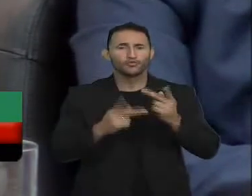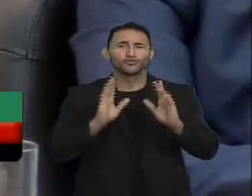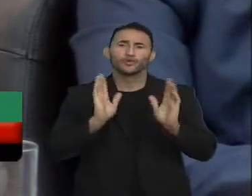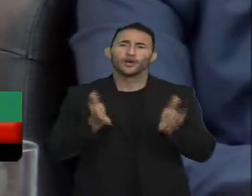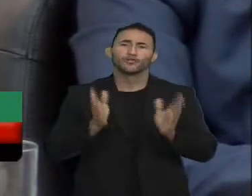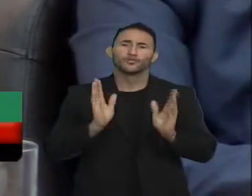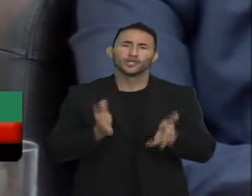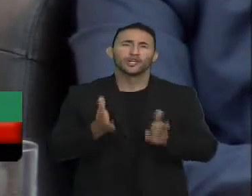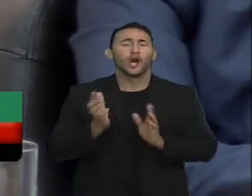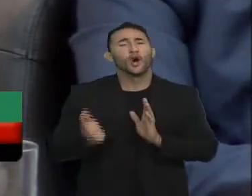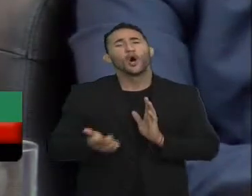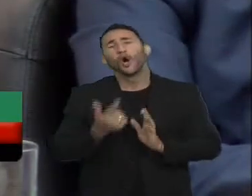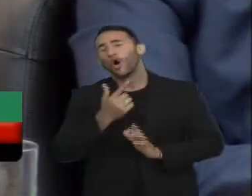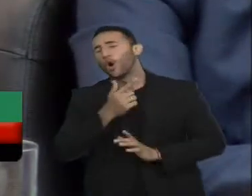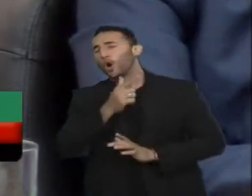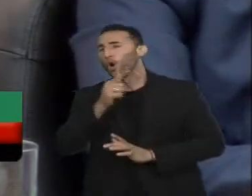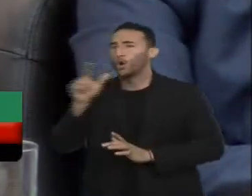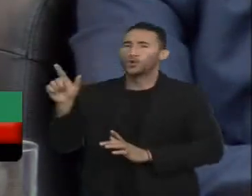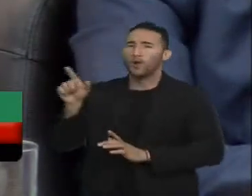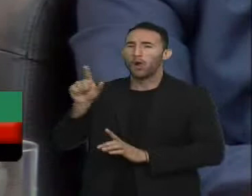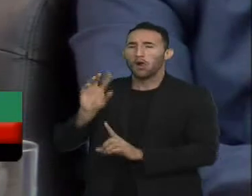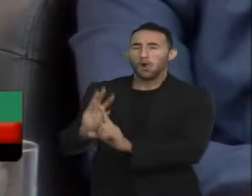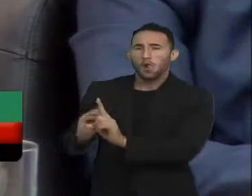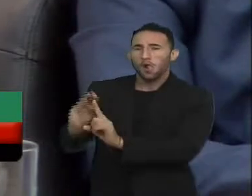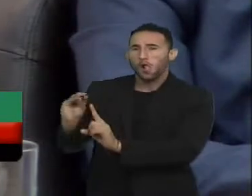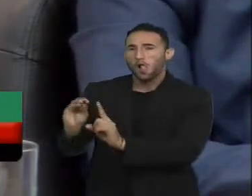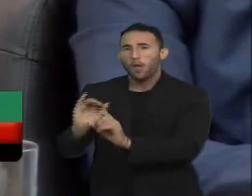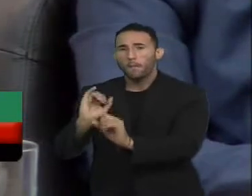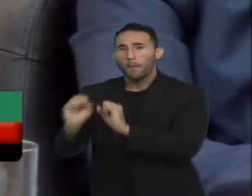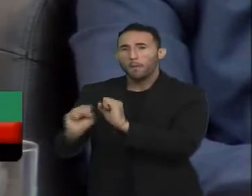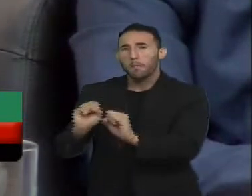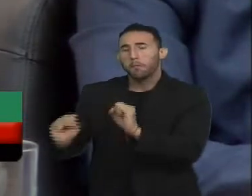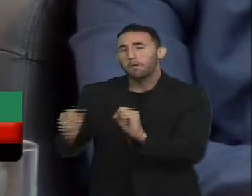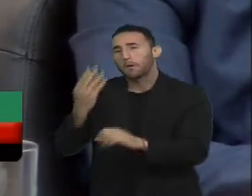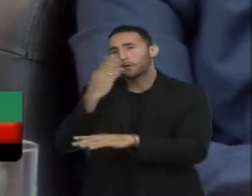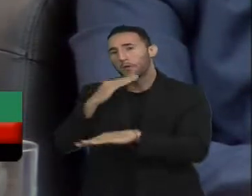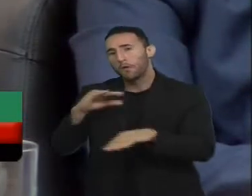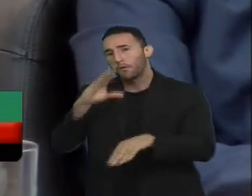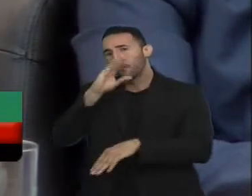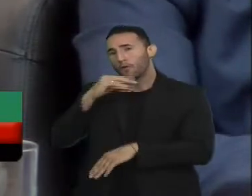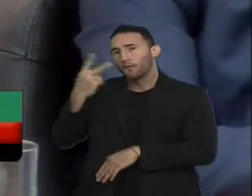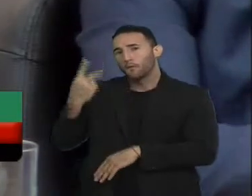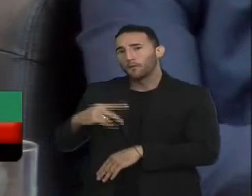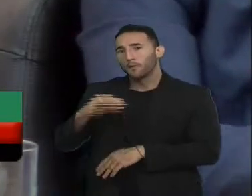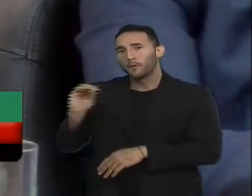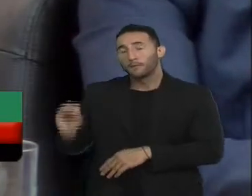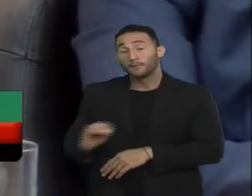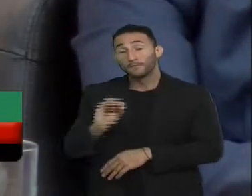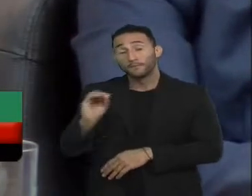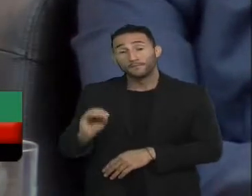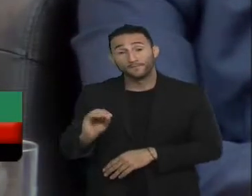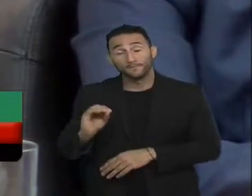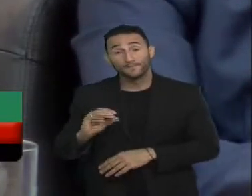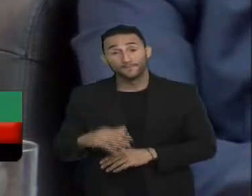feito outros crimes com outros jovens, com outros adolescentes na cidade de Osasco. Isso